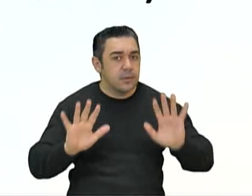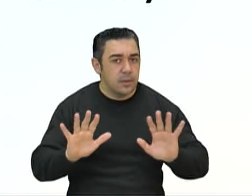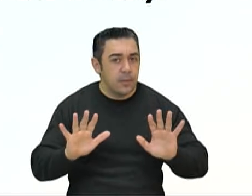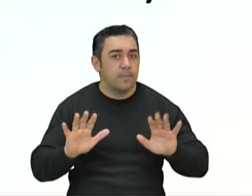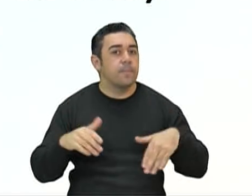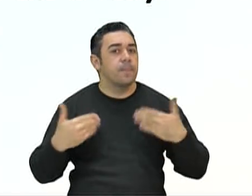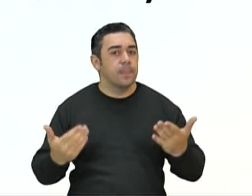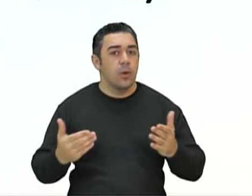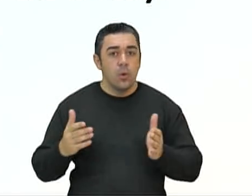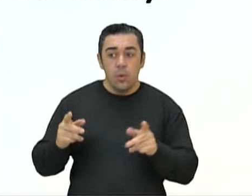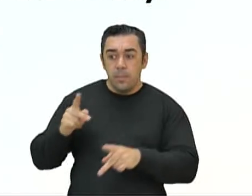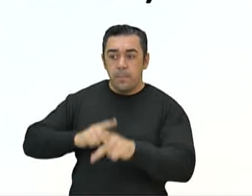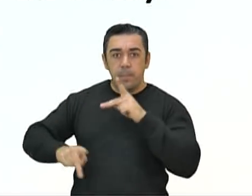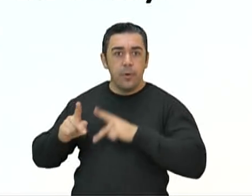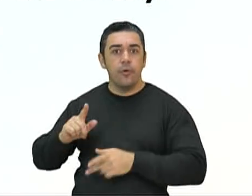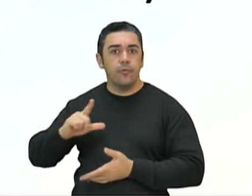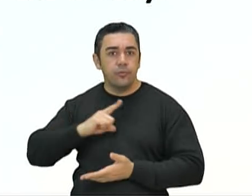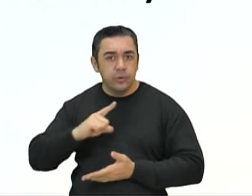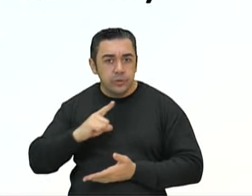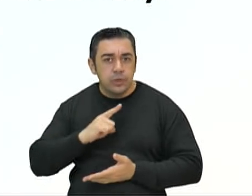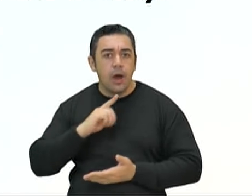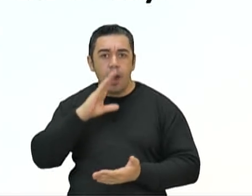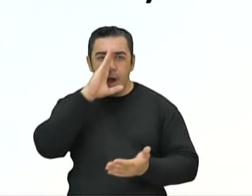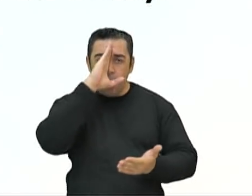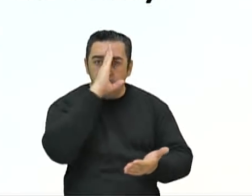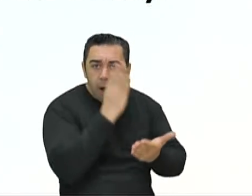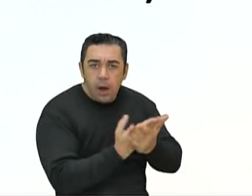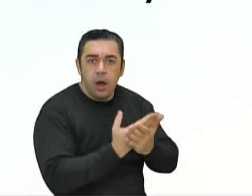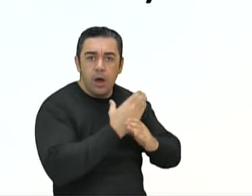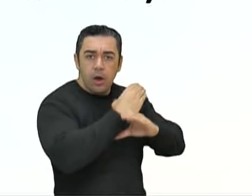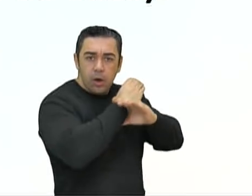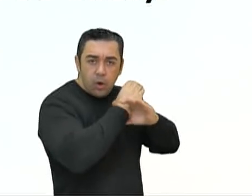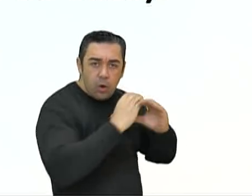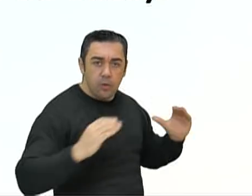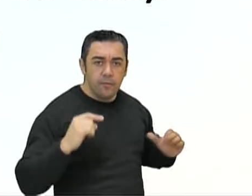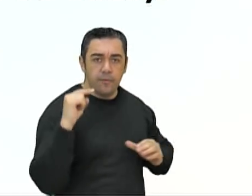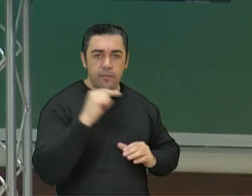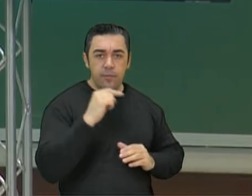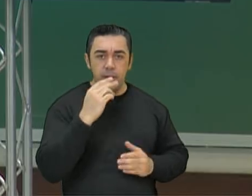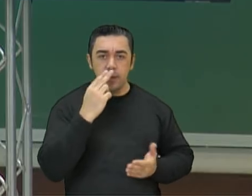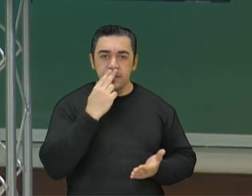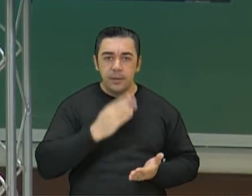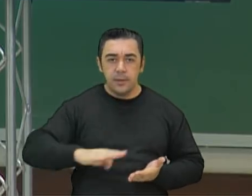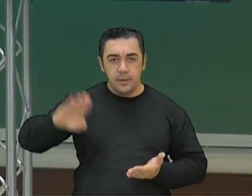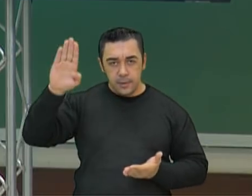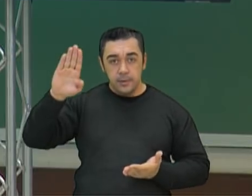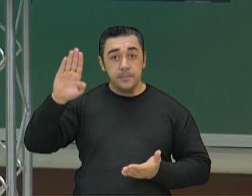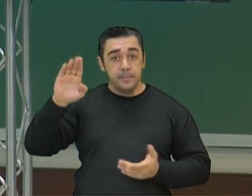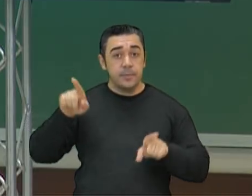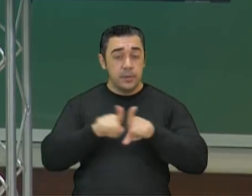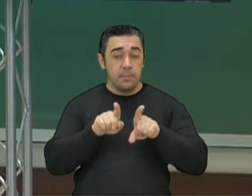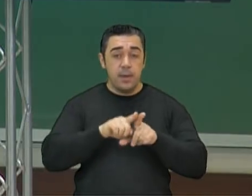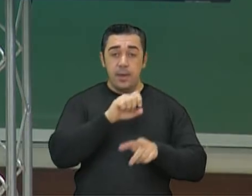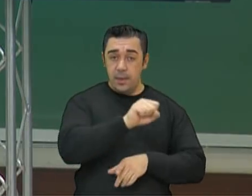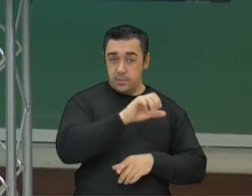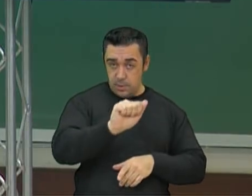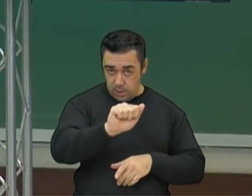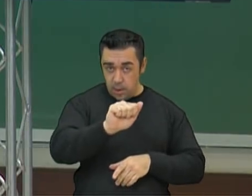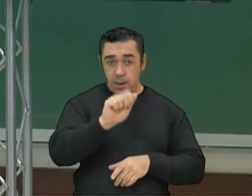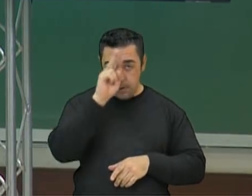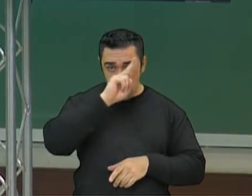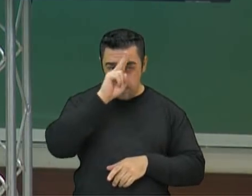a população então agora tinha elementos para confiar ainda mais no Hitler. E, além das SA, daqueles